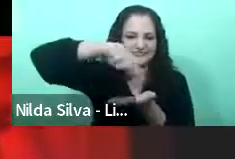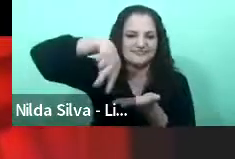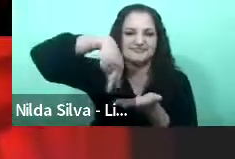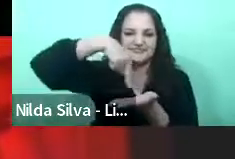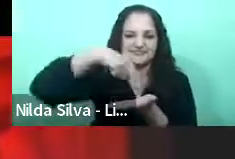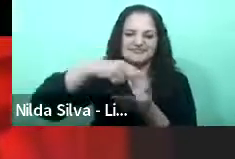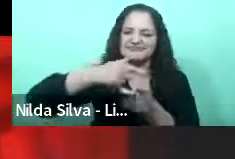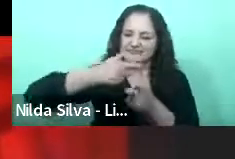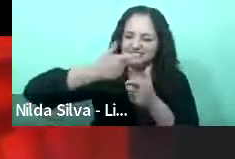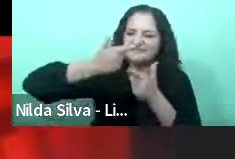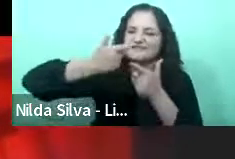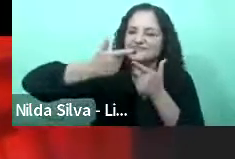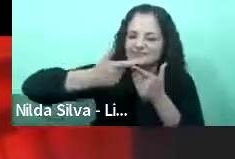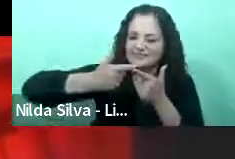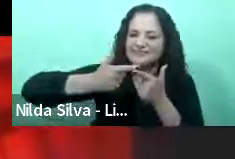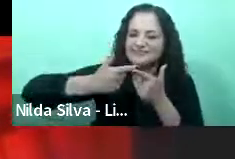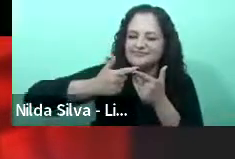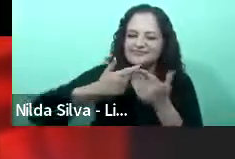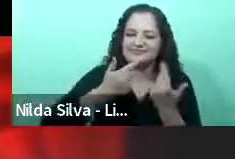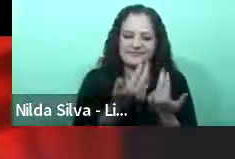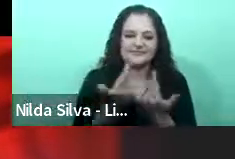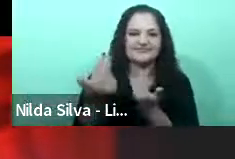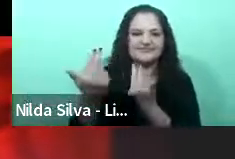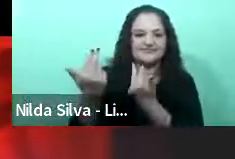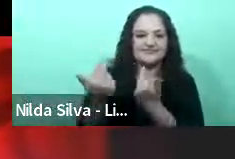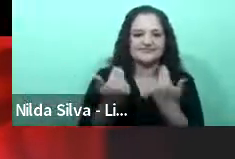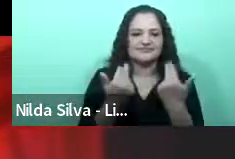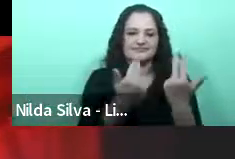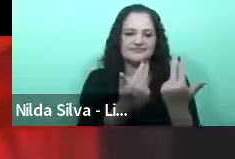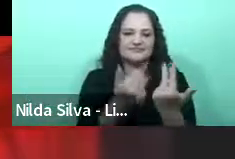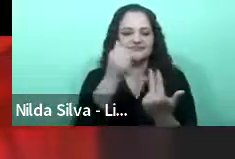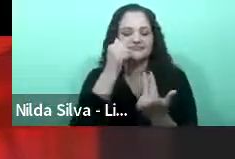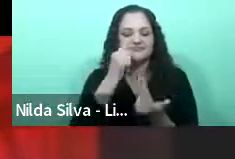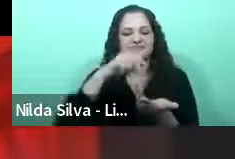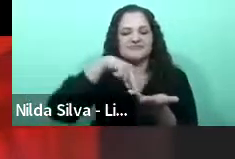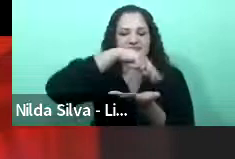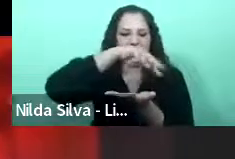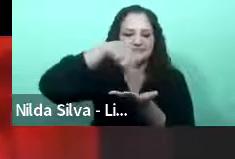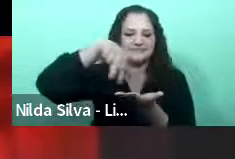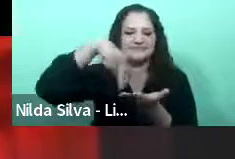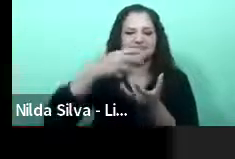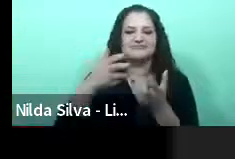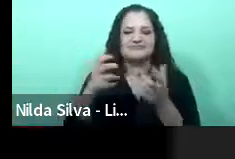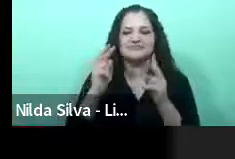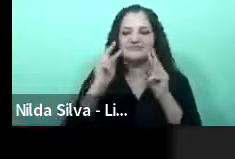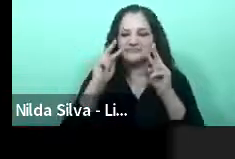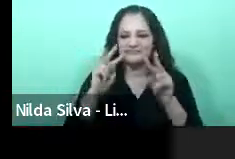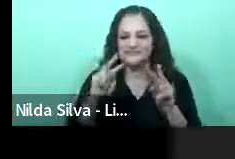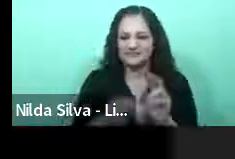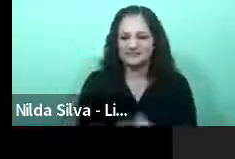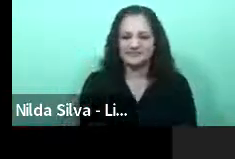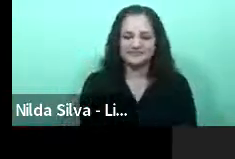moça rodar. Quero ver, quero ver, quero ver moça rodar.